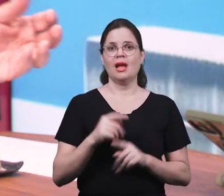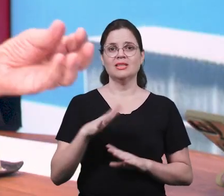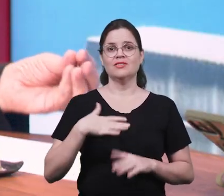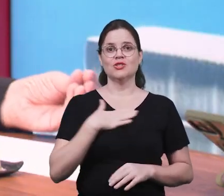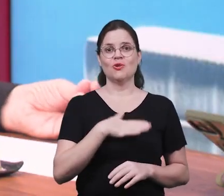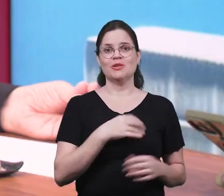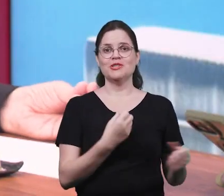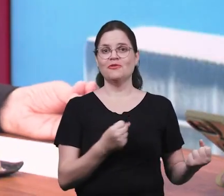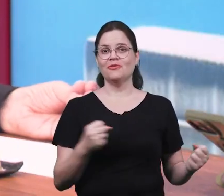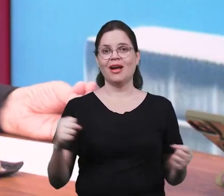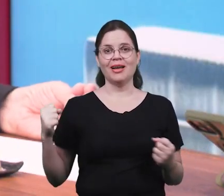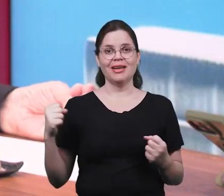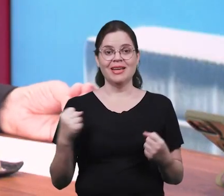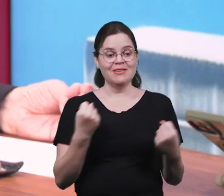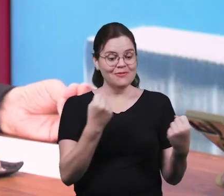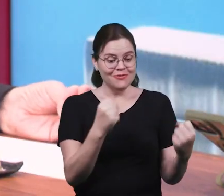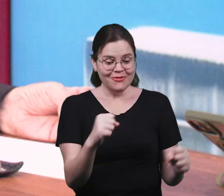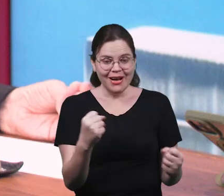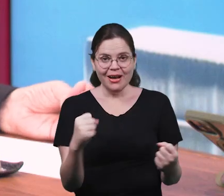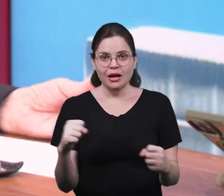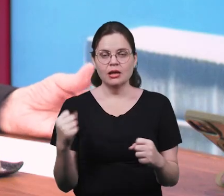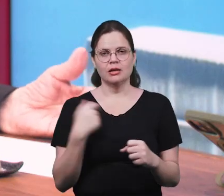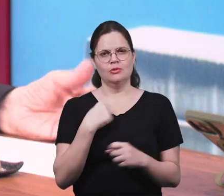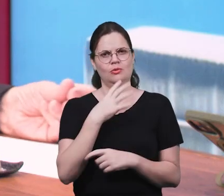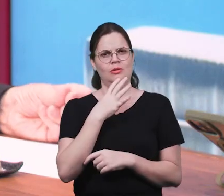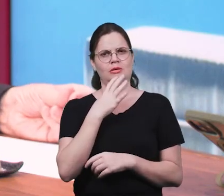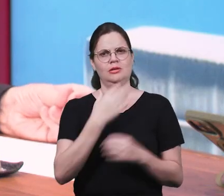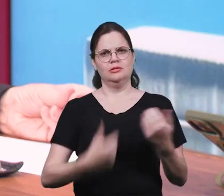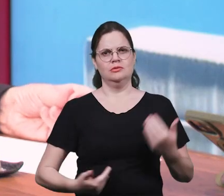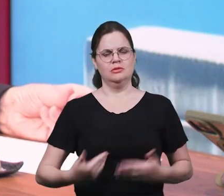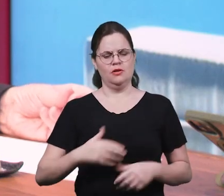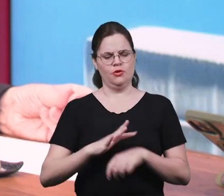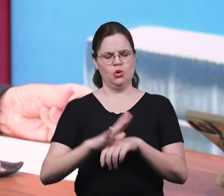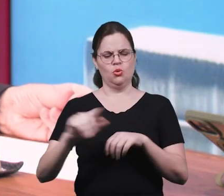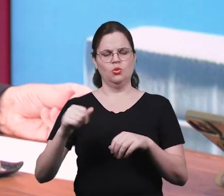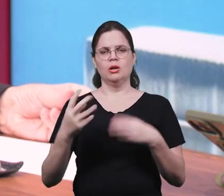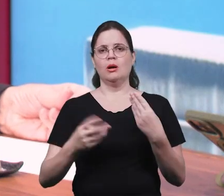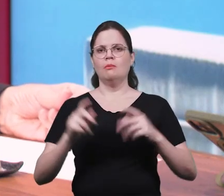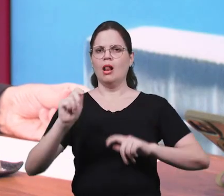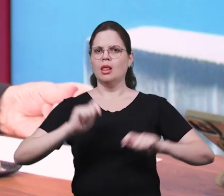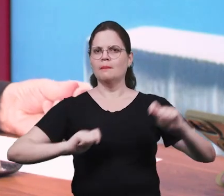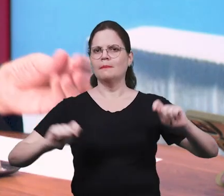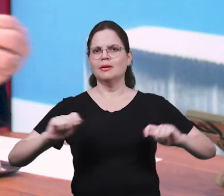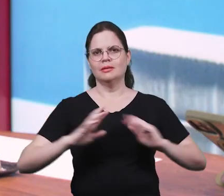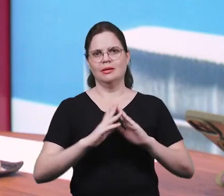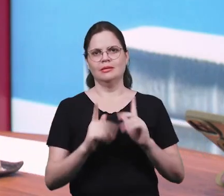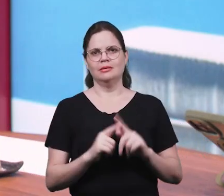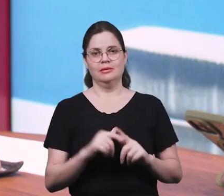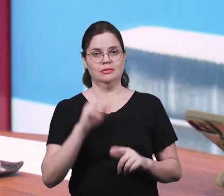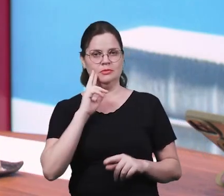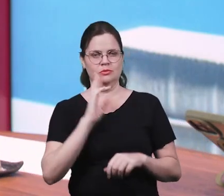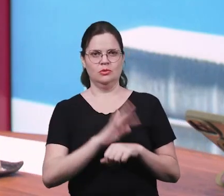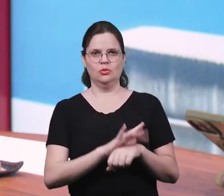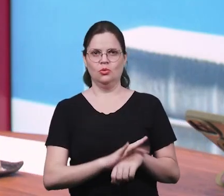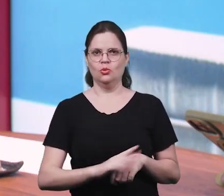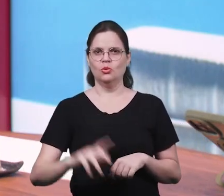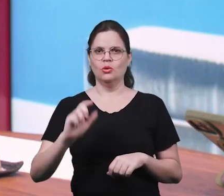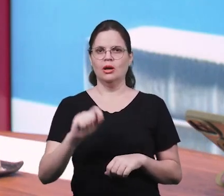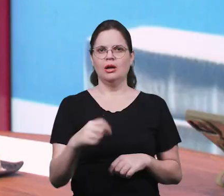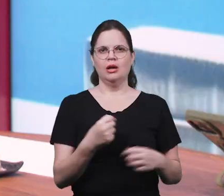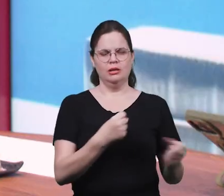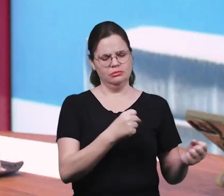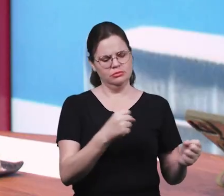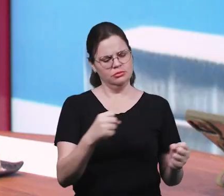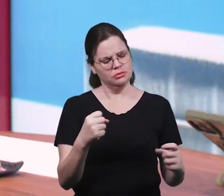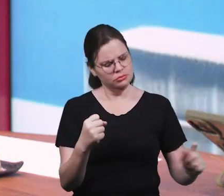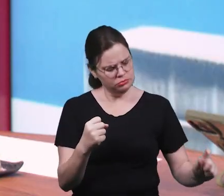Eu conheço servos, diácono, que foi curado limpando a igreja. O Senhor curou de uma enfermidade, ele estava lá